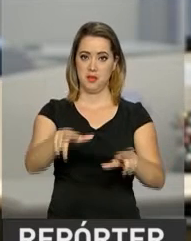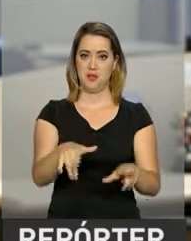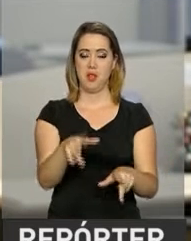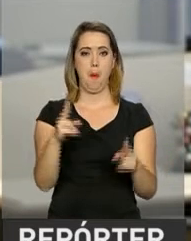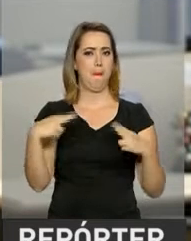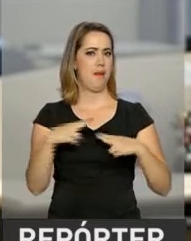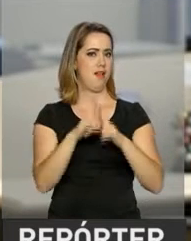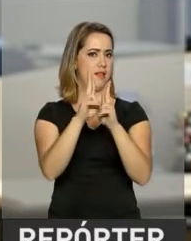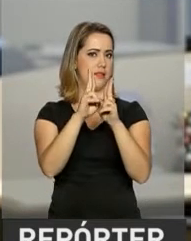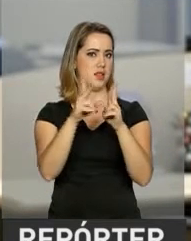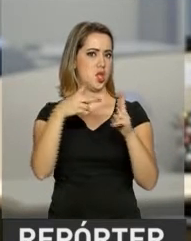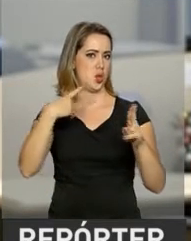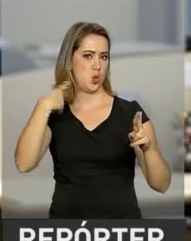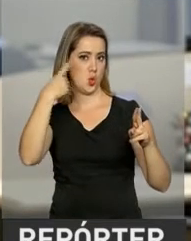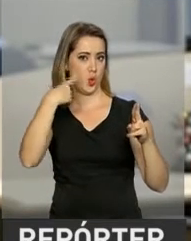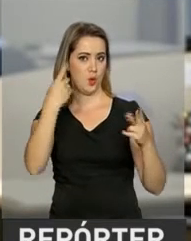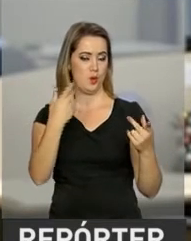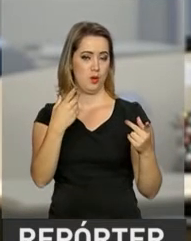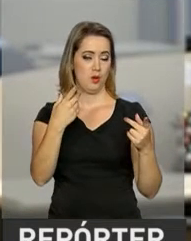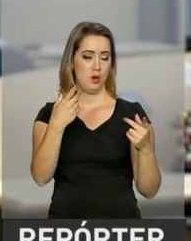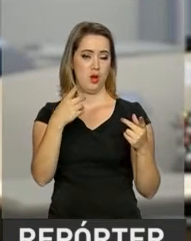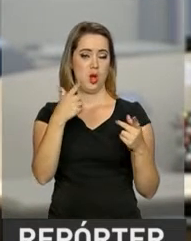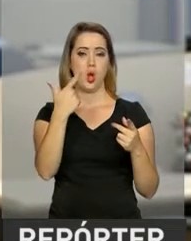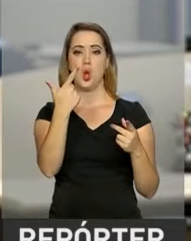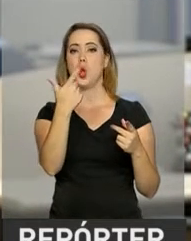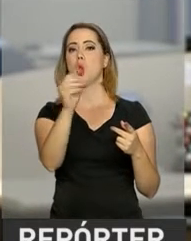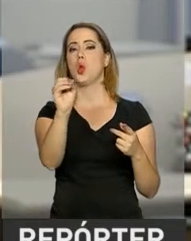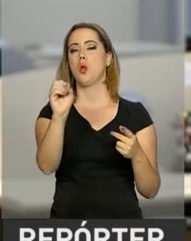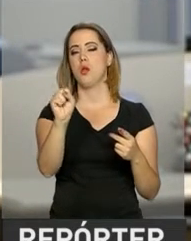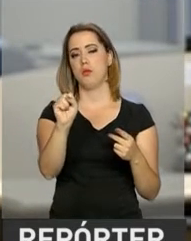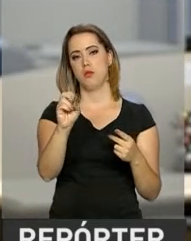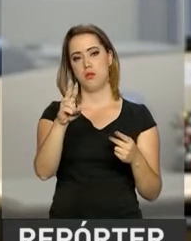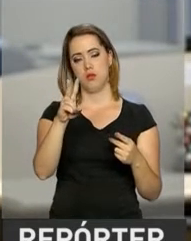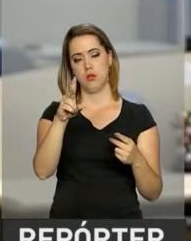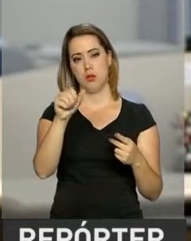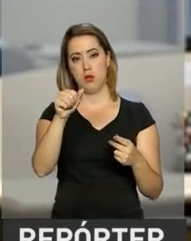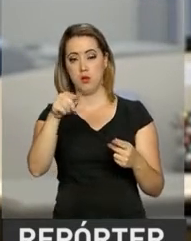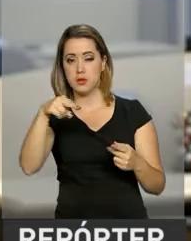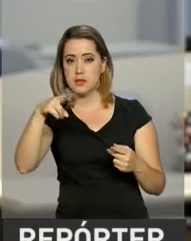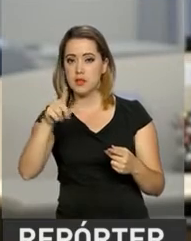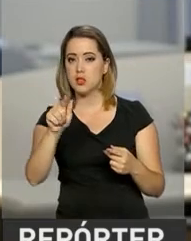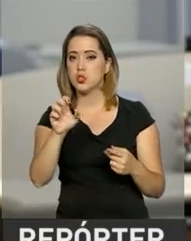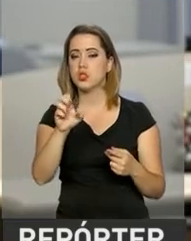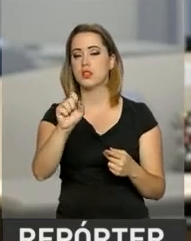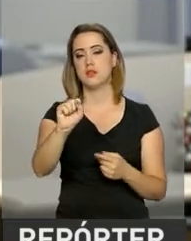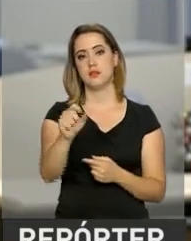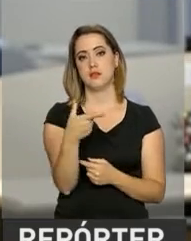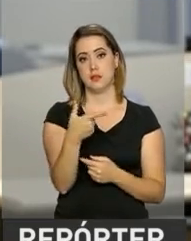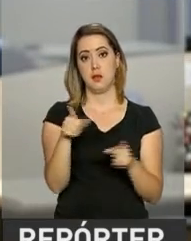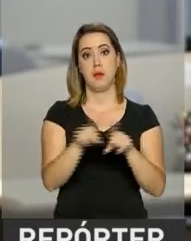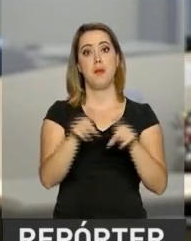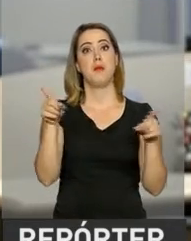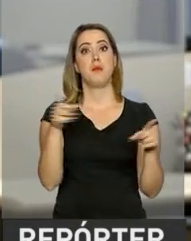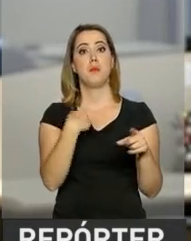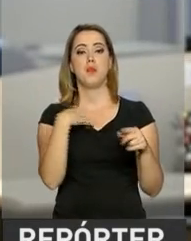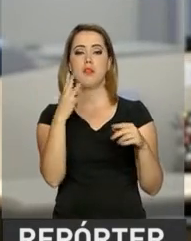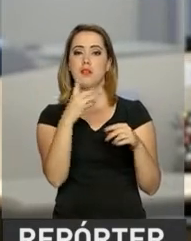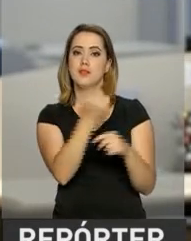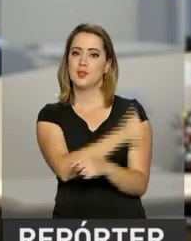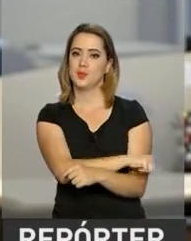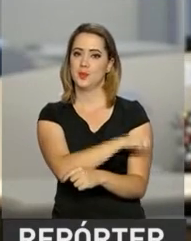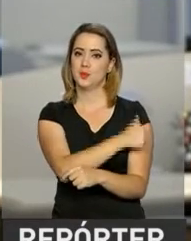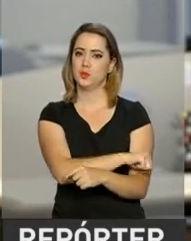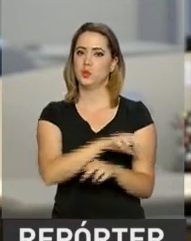paris e los angeles já o rio de janeiro e oitavo lugares à frente de istambul na turquia e jacarta na indonésia o museu do amanhã